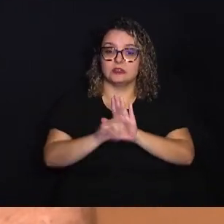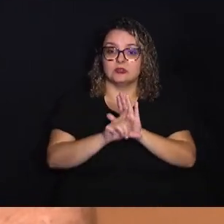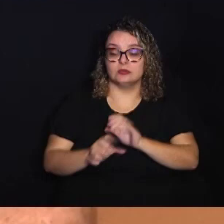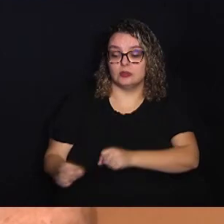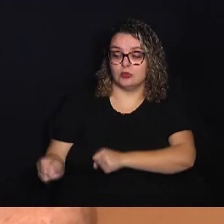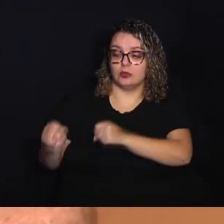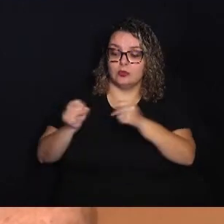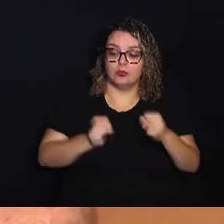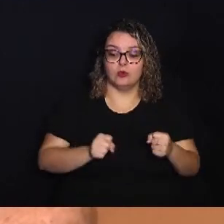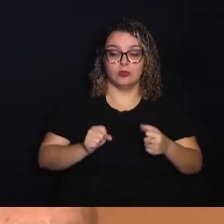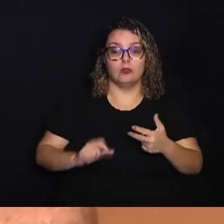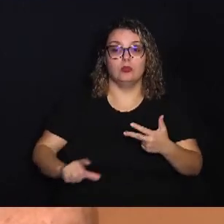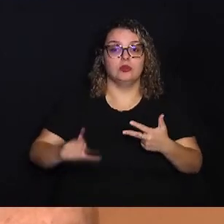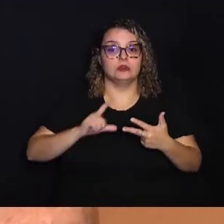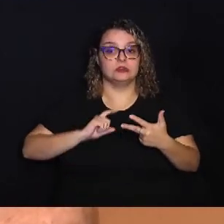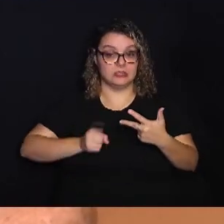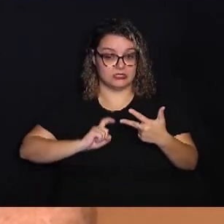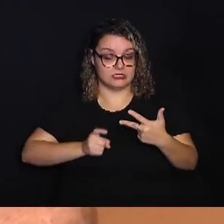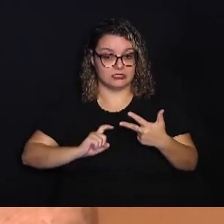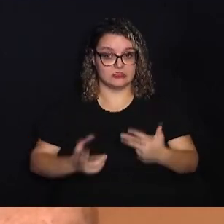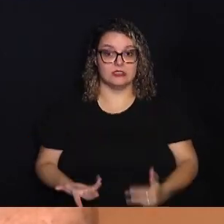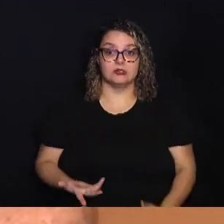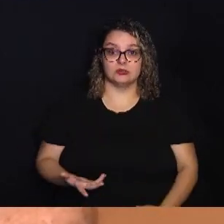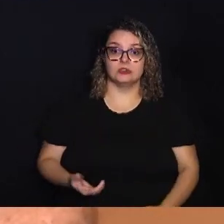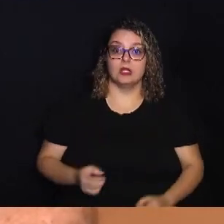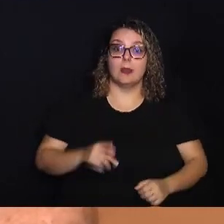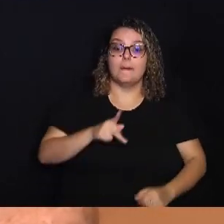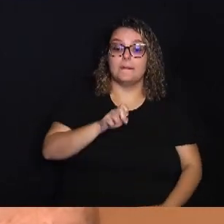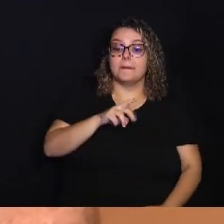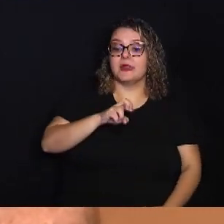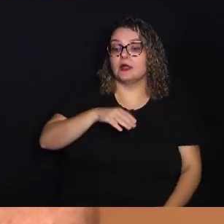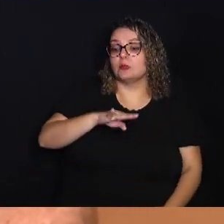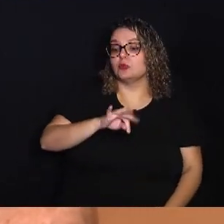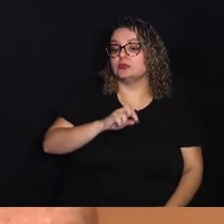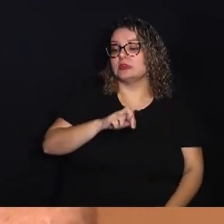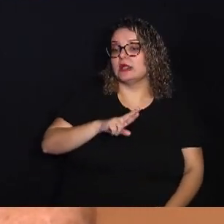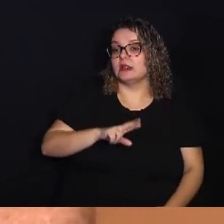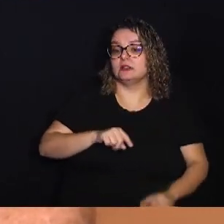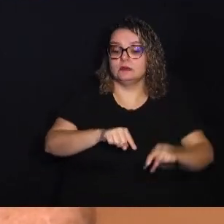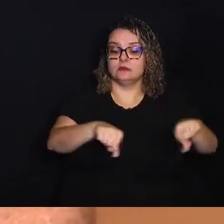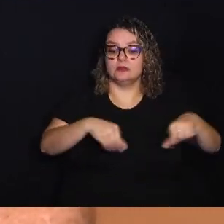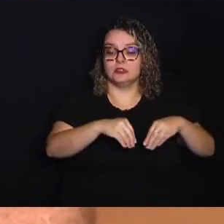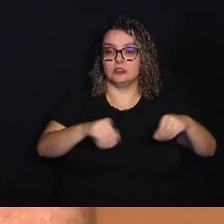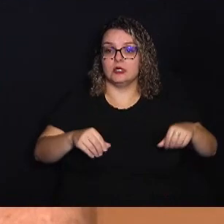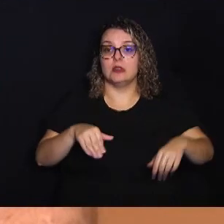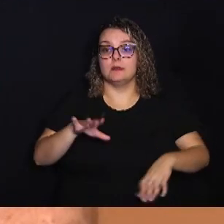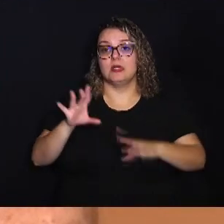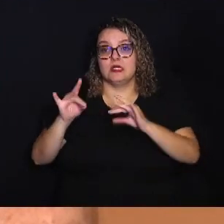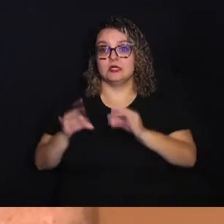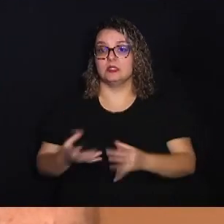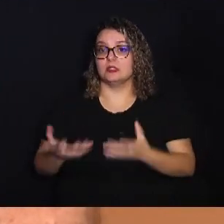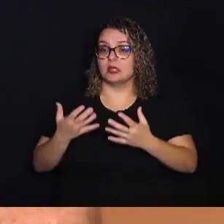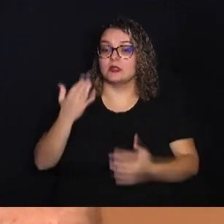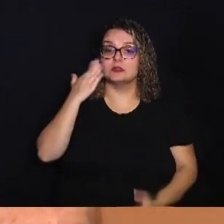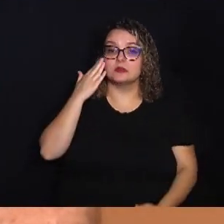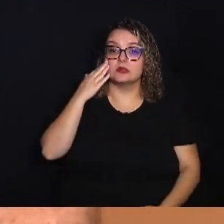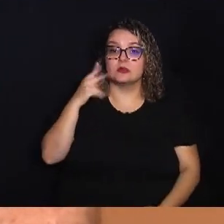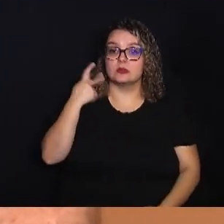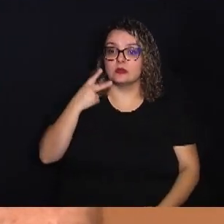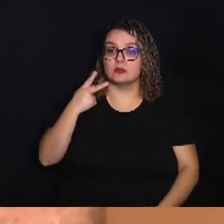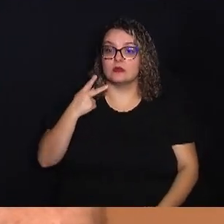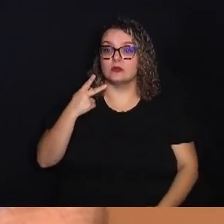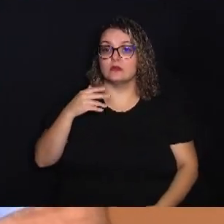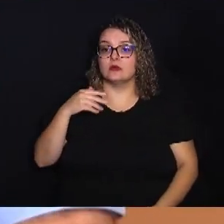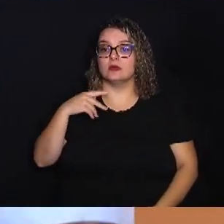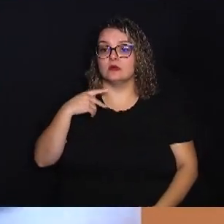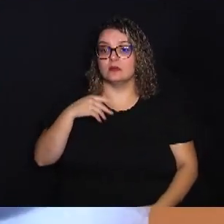Executivo a permutar áreas de terrenos e da outras providências eu queria saber o voto do